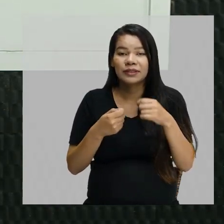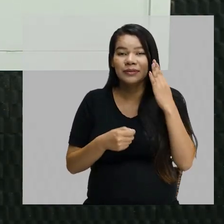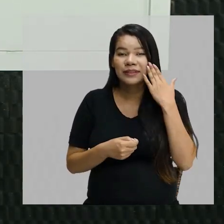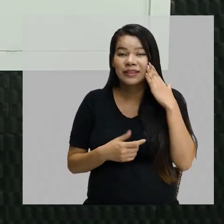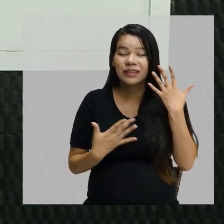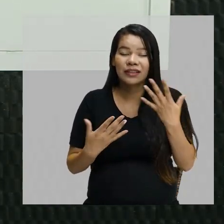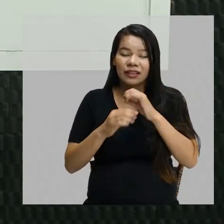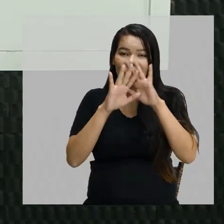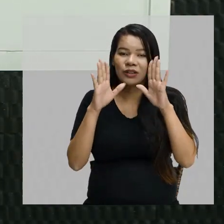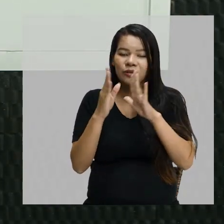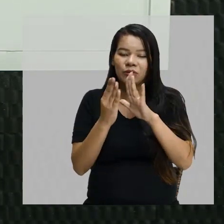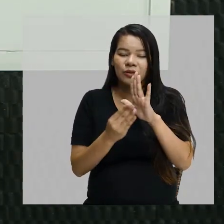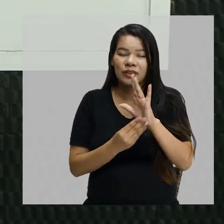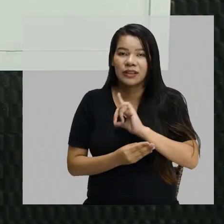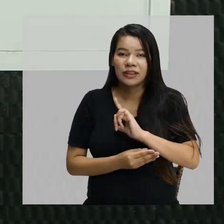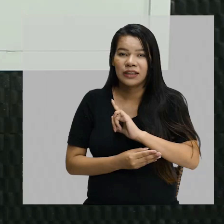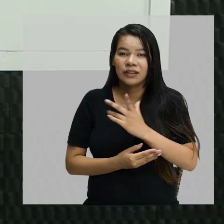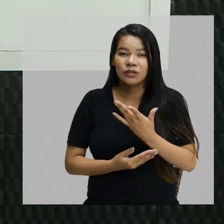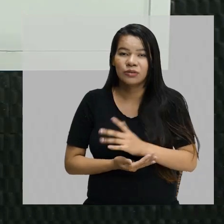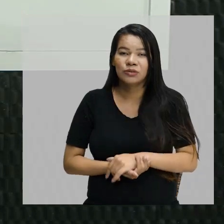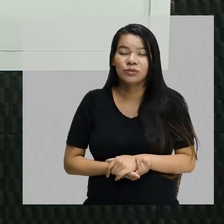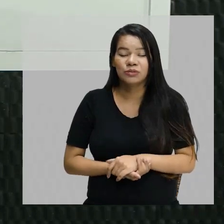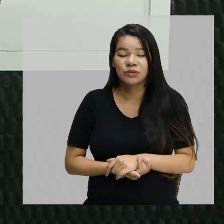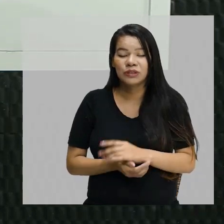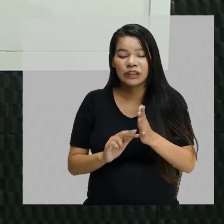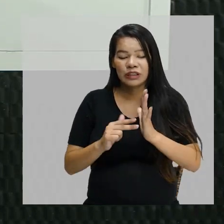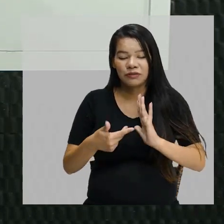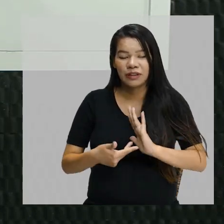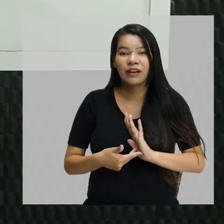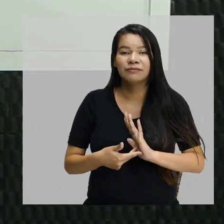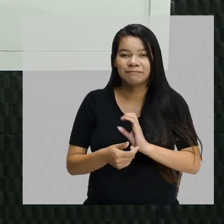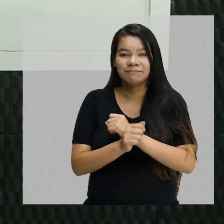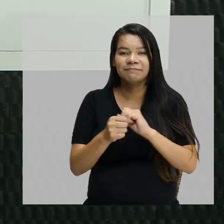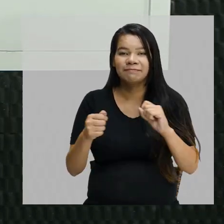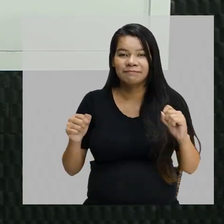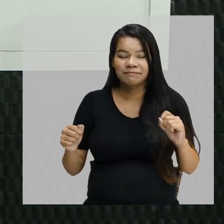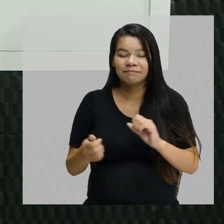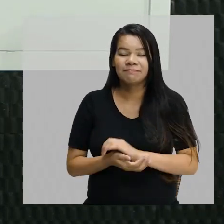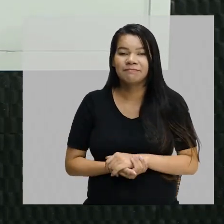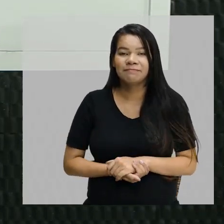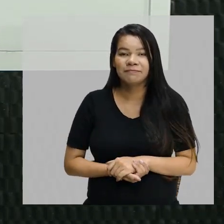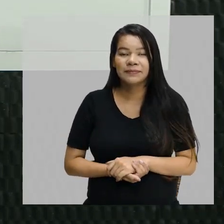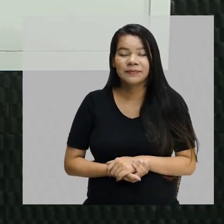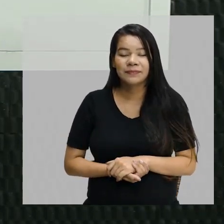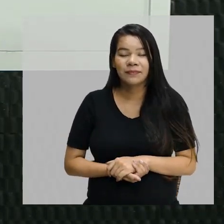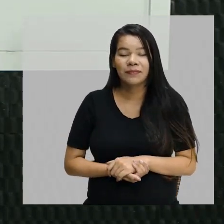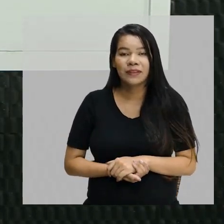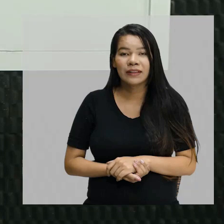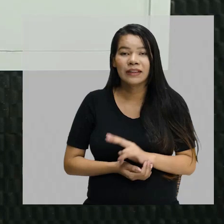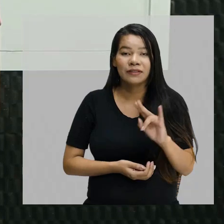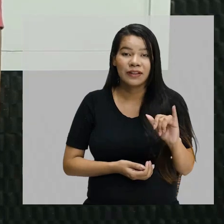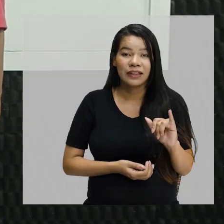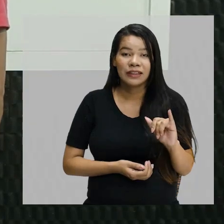este conteúdo ele tem uma semântica um sentido maior um significado maior na verdade tá E que vai